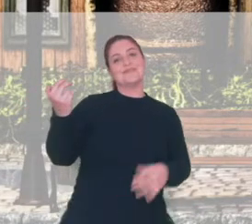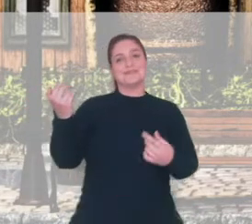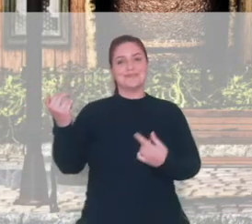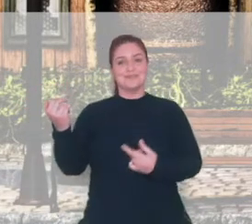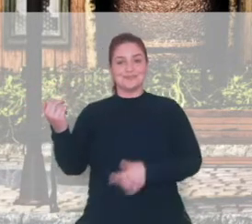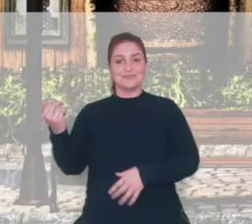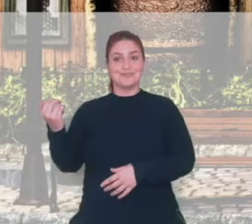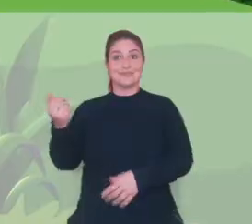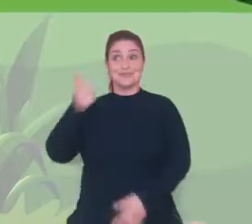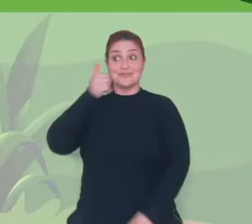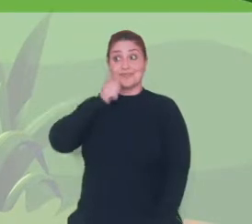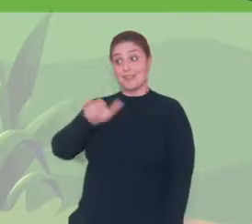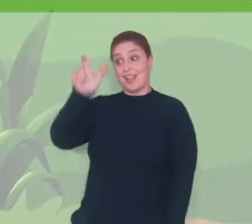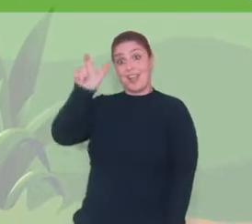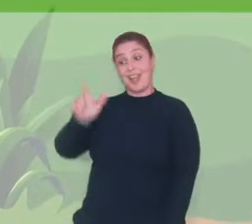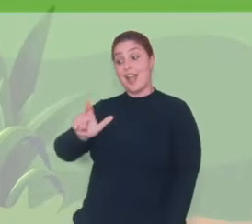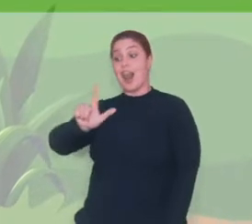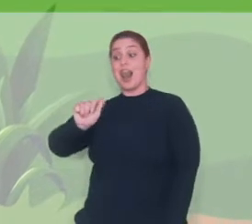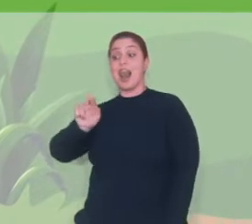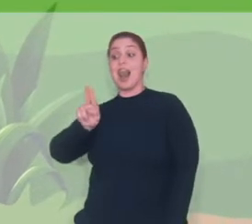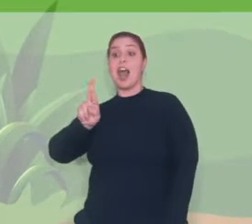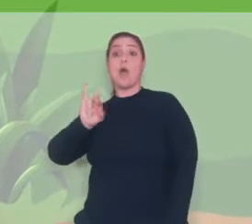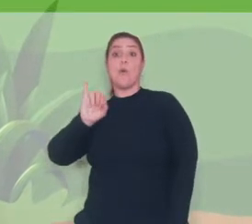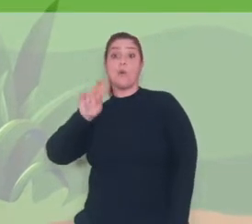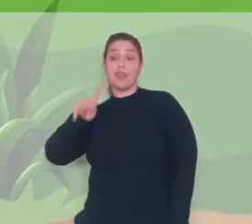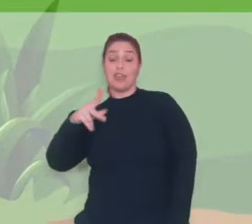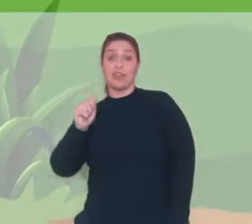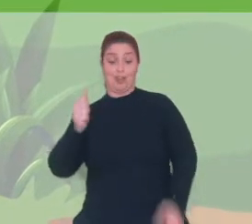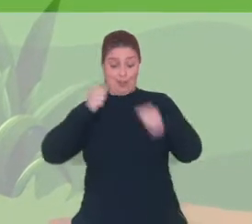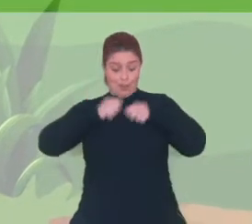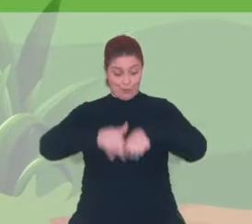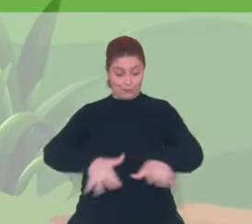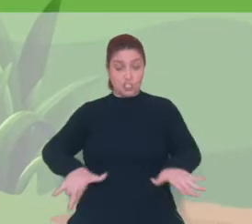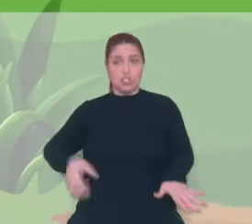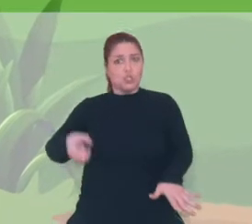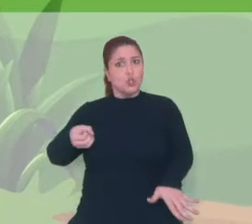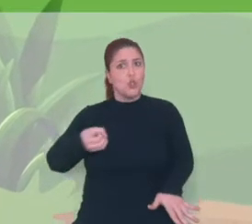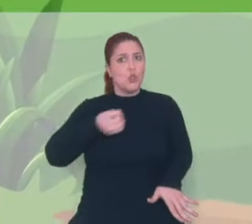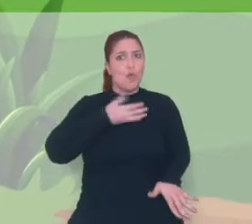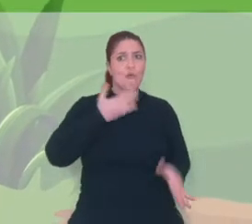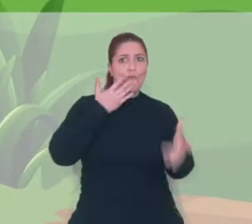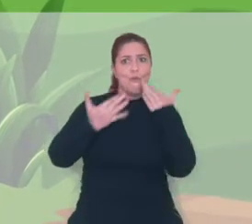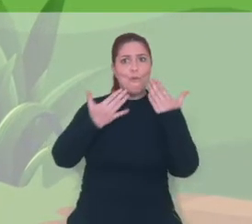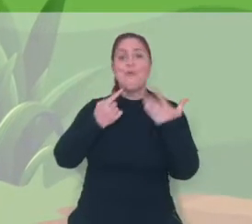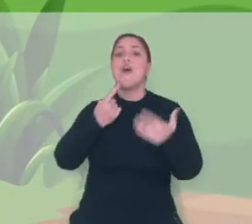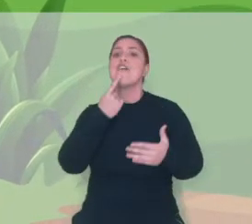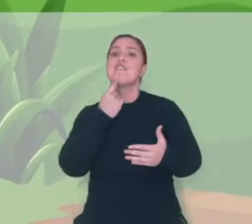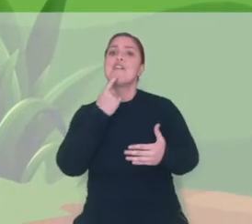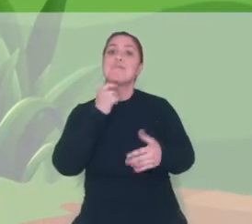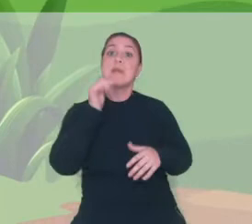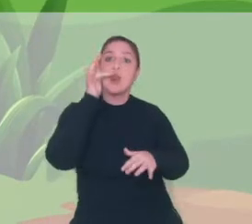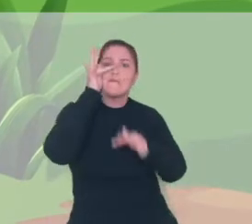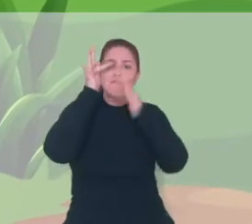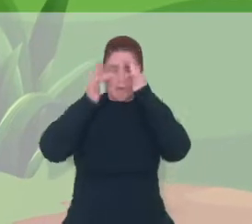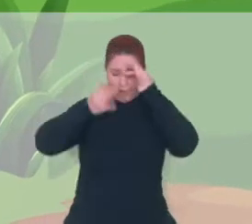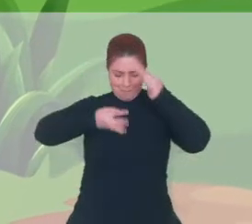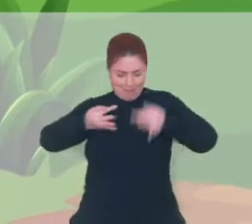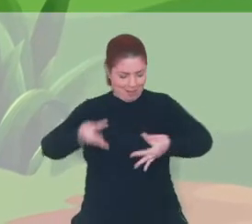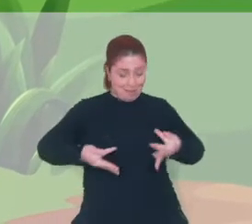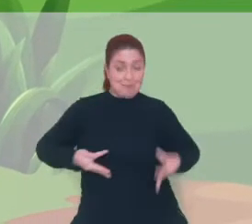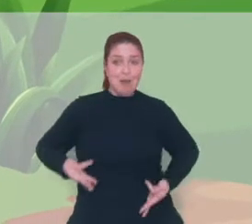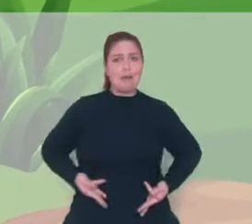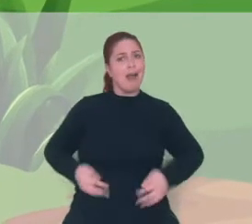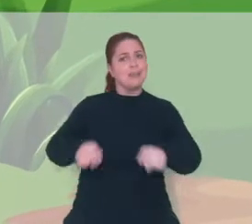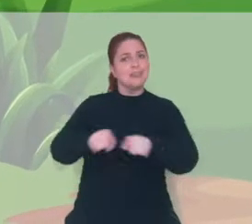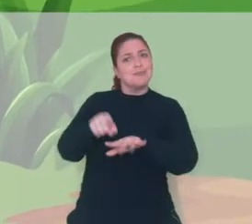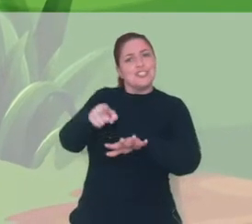treque. A Laurinha, com seu vestido novo, vermelho, estampado de florzinhas e chinelos de